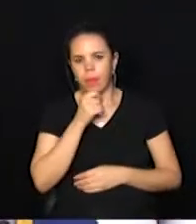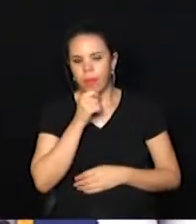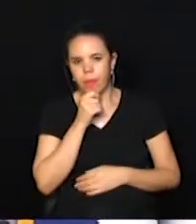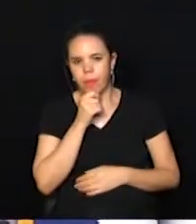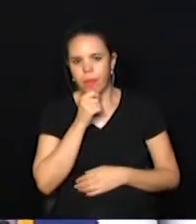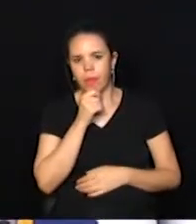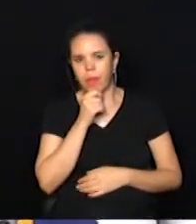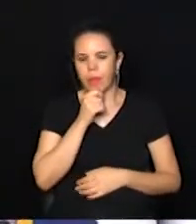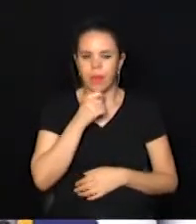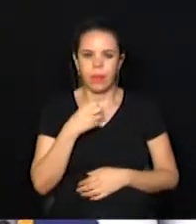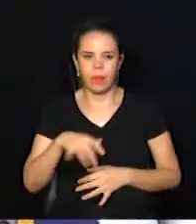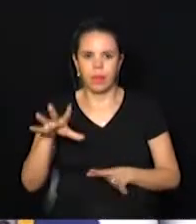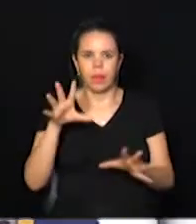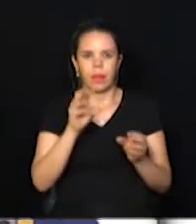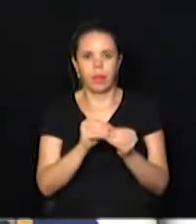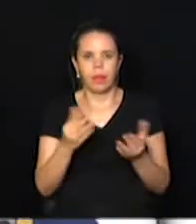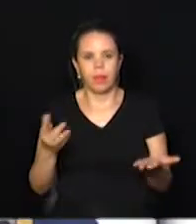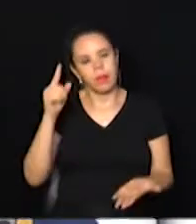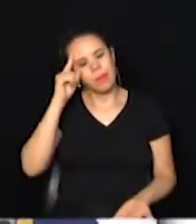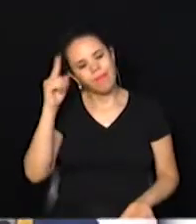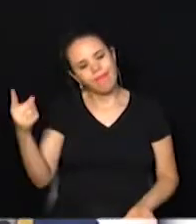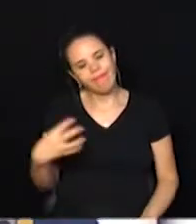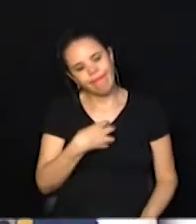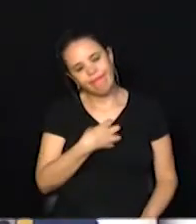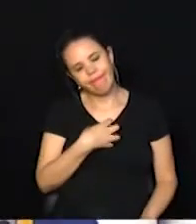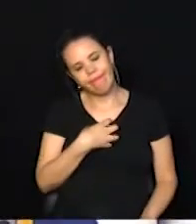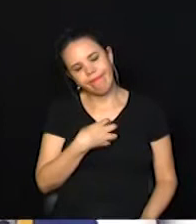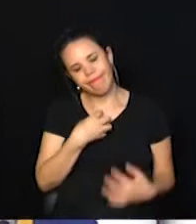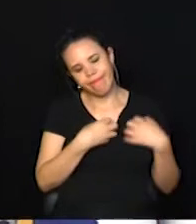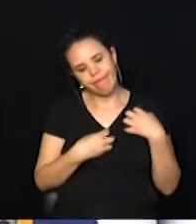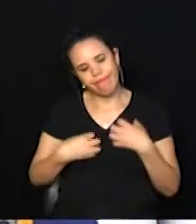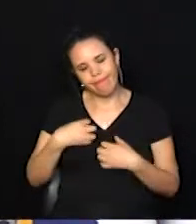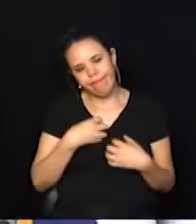e, de uma maneira geral, esse dia é um dia que ele mexe muito comigo.